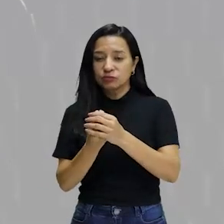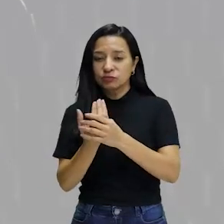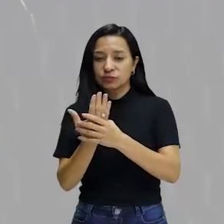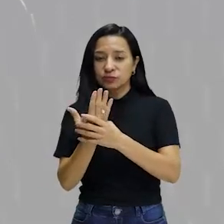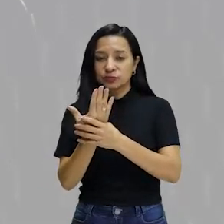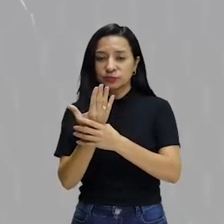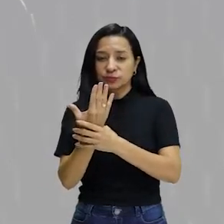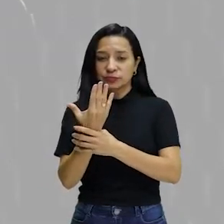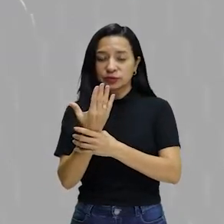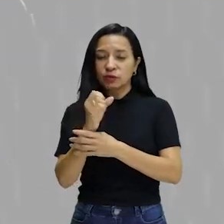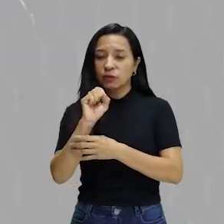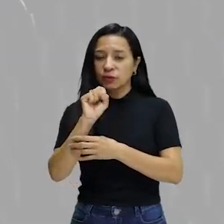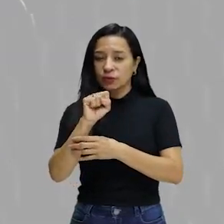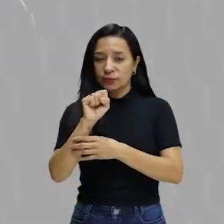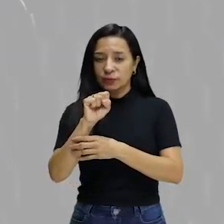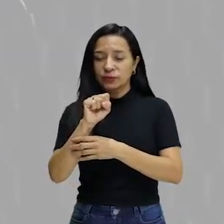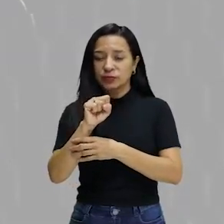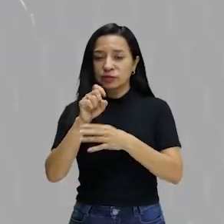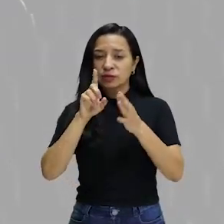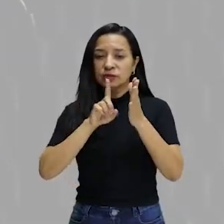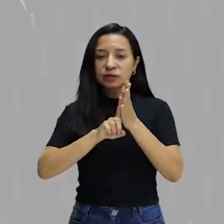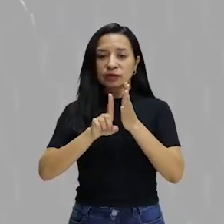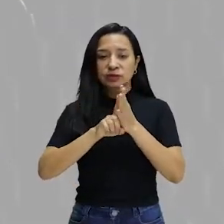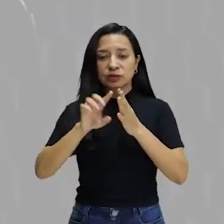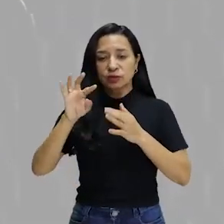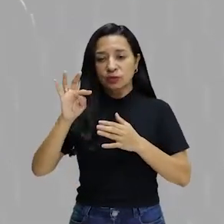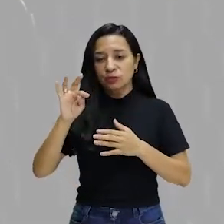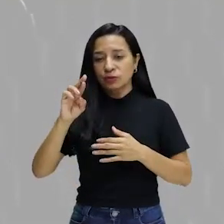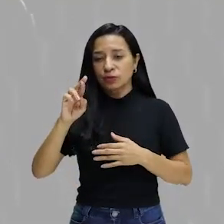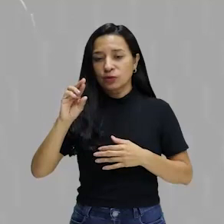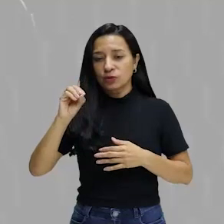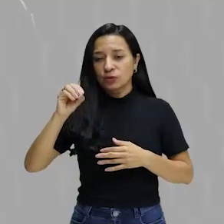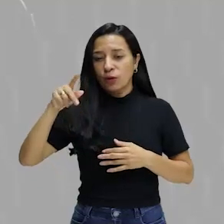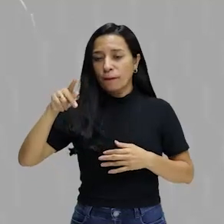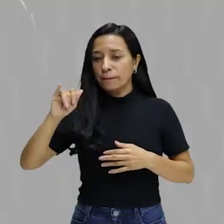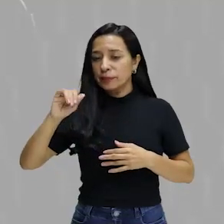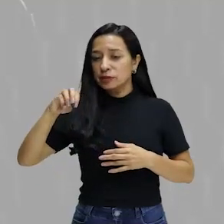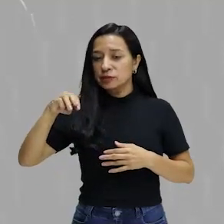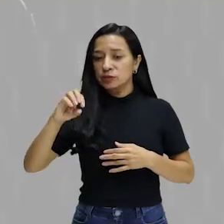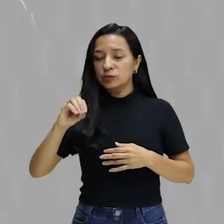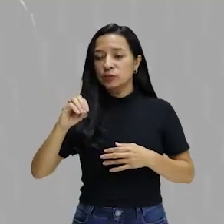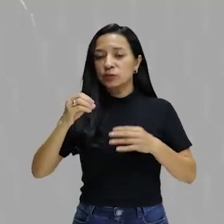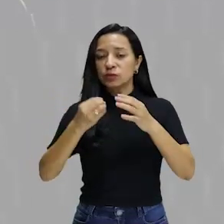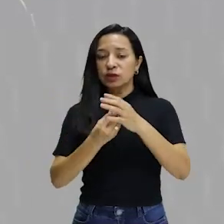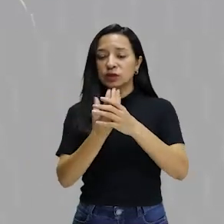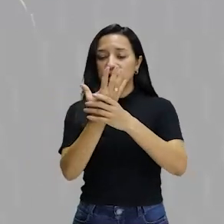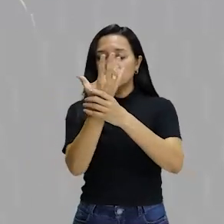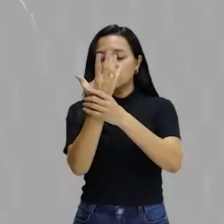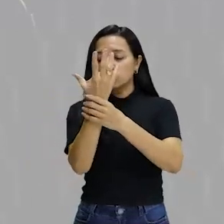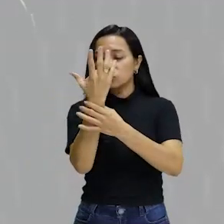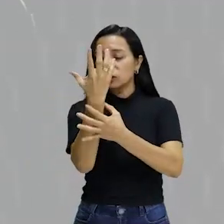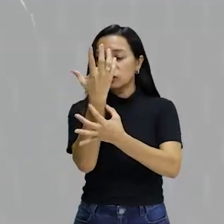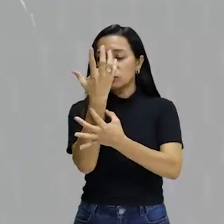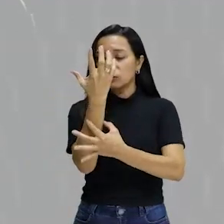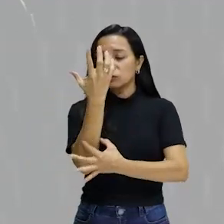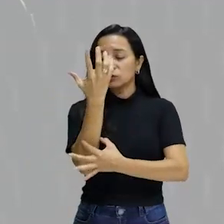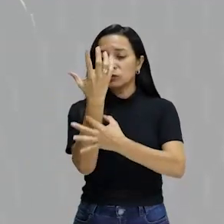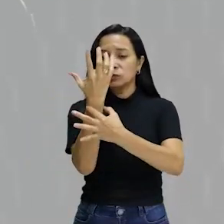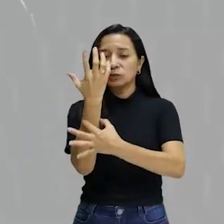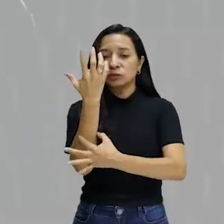temos, sim, a questão do tropismo. Por quê? O crescimento do caule, ele vai